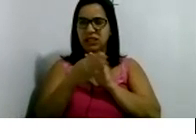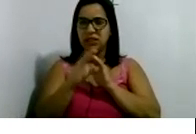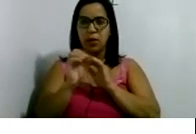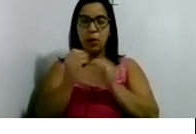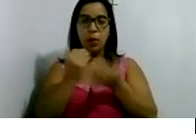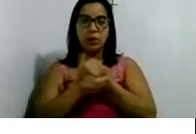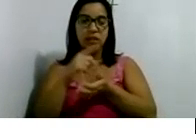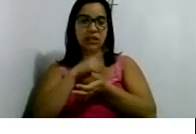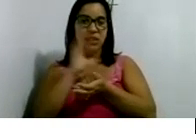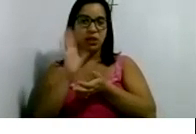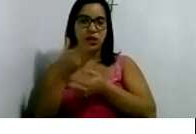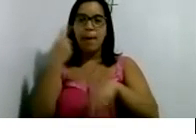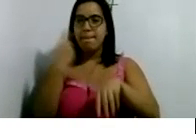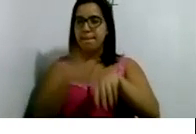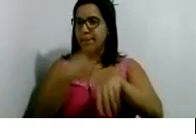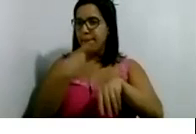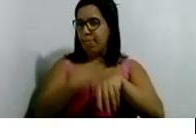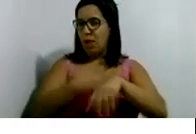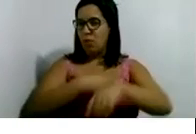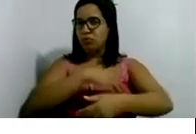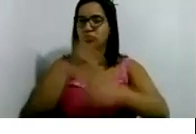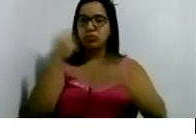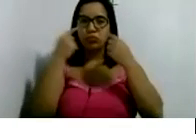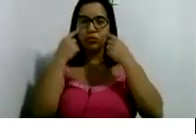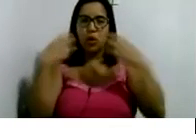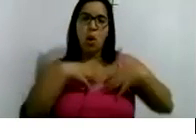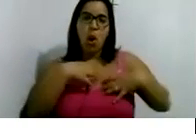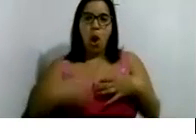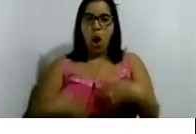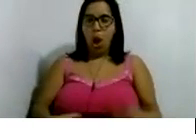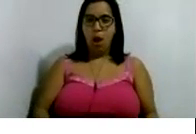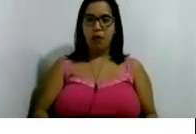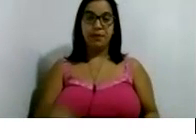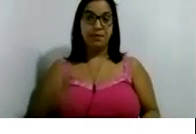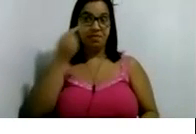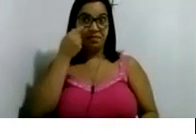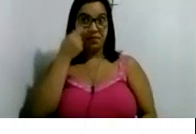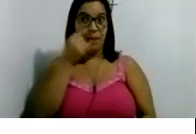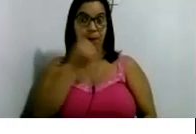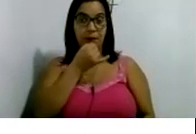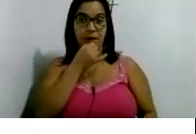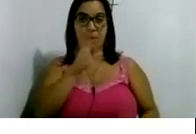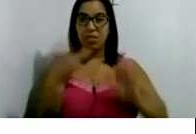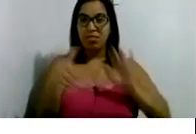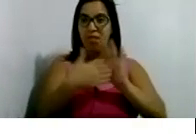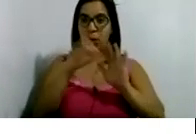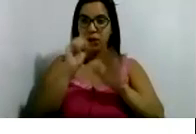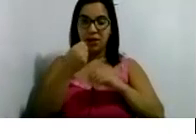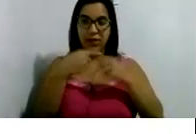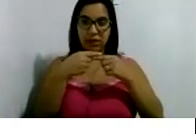ter o amadurecimento dos órgãos. Então, se a gente for olhar, até a 8ª semana que a gente